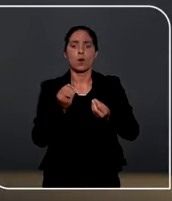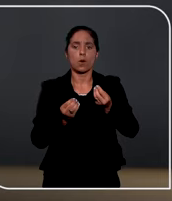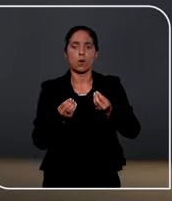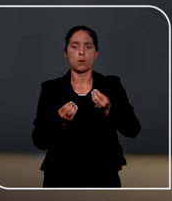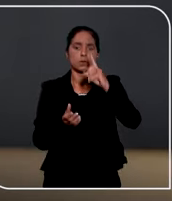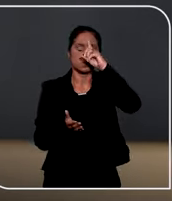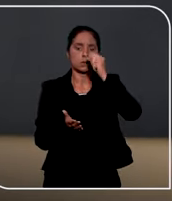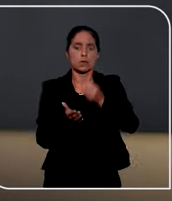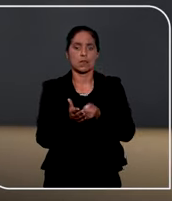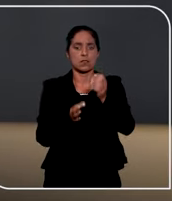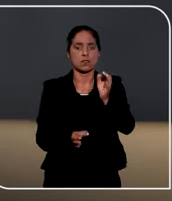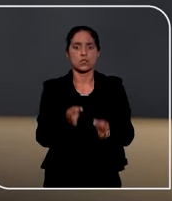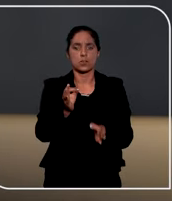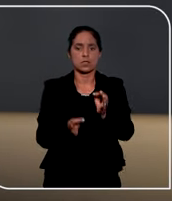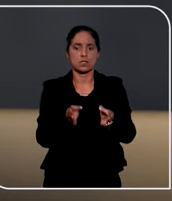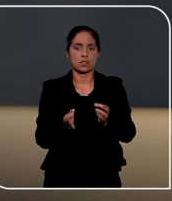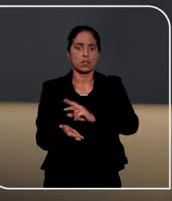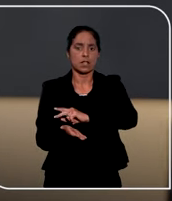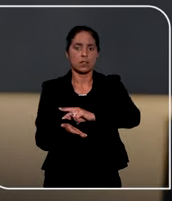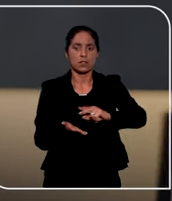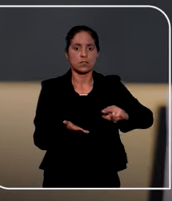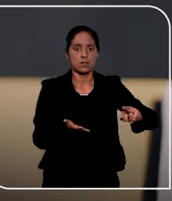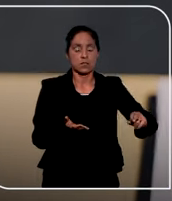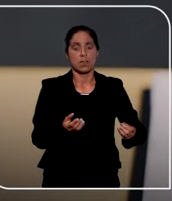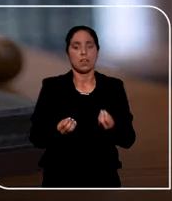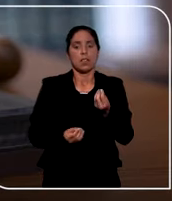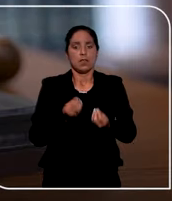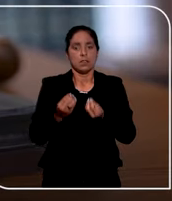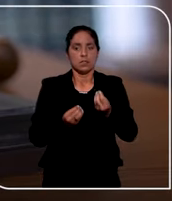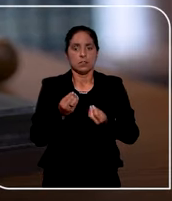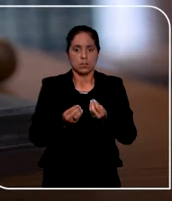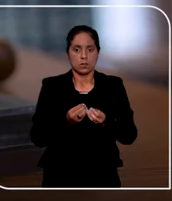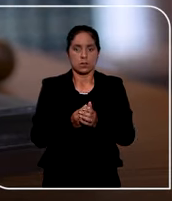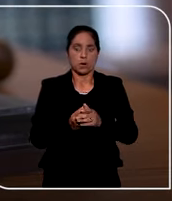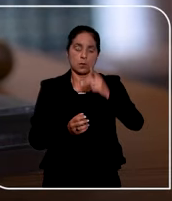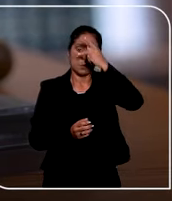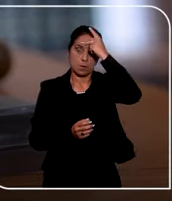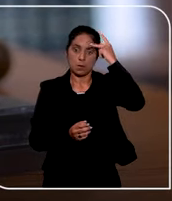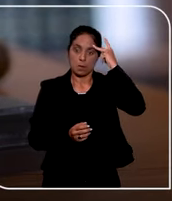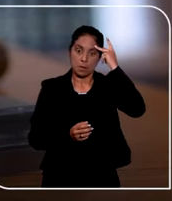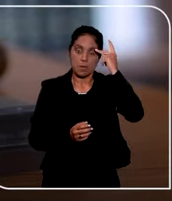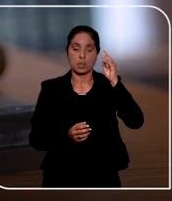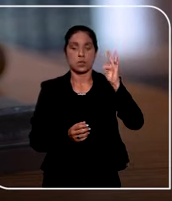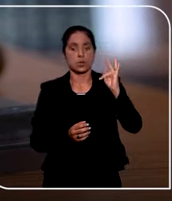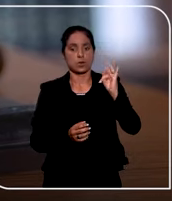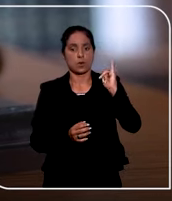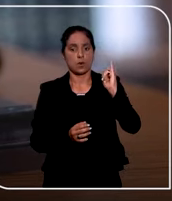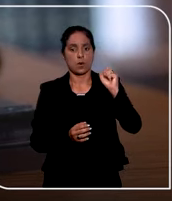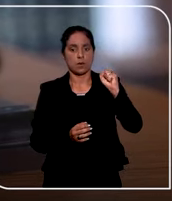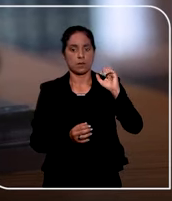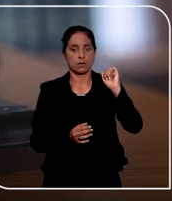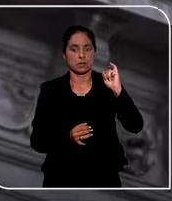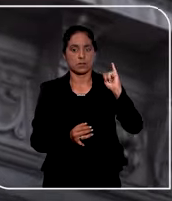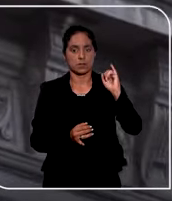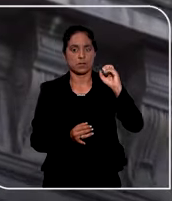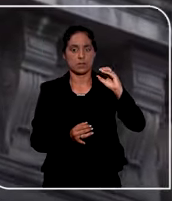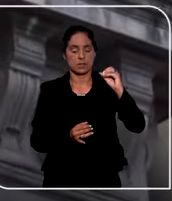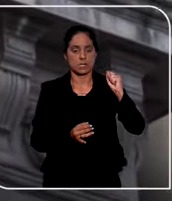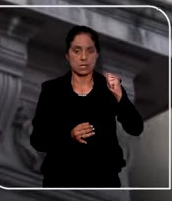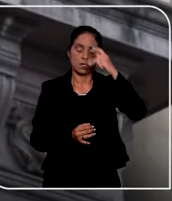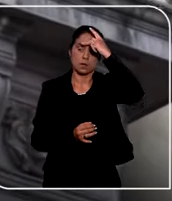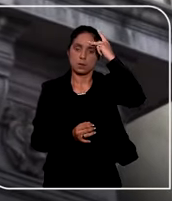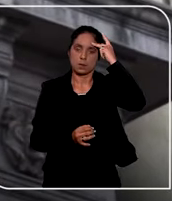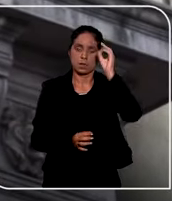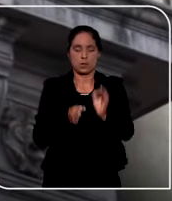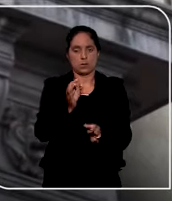Judiciário ou por autoridades administrativas que atingem o patrimônio de pessoas físicas e jurídicas pedido